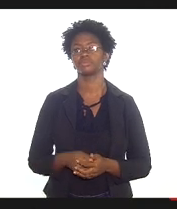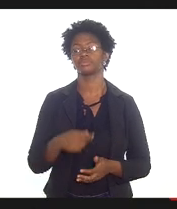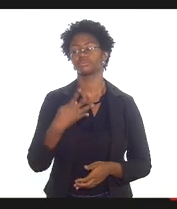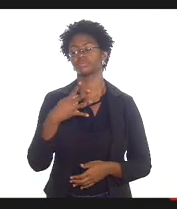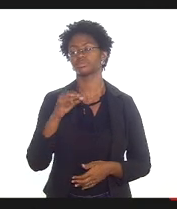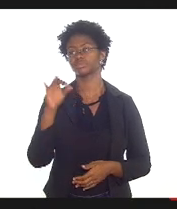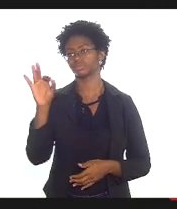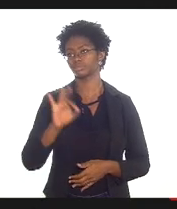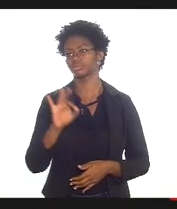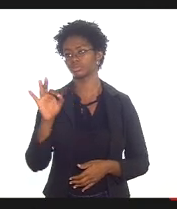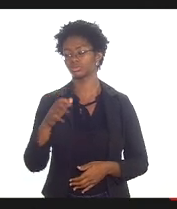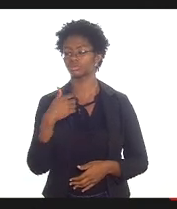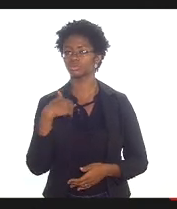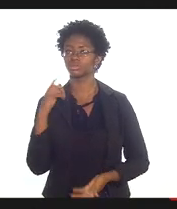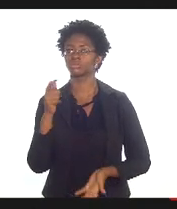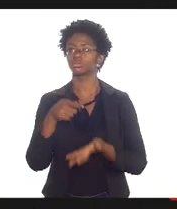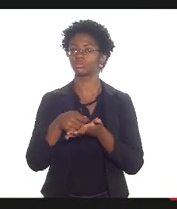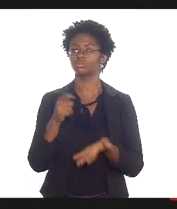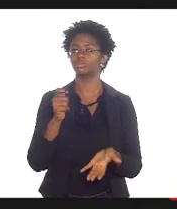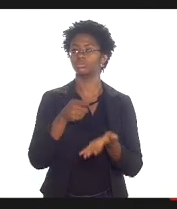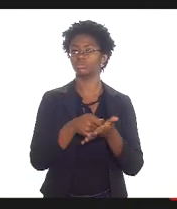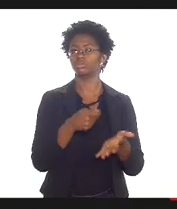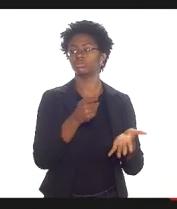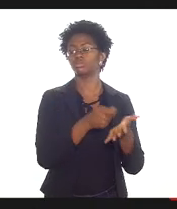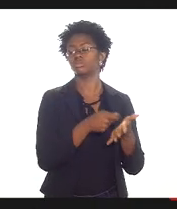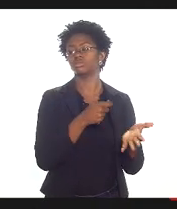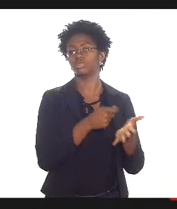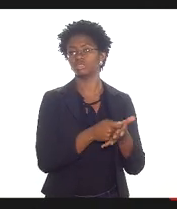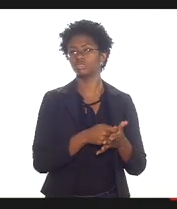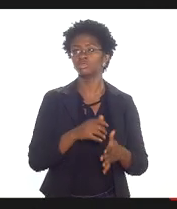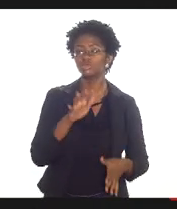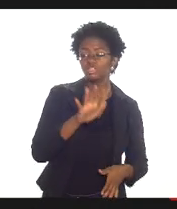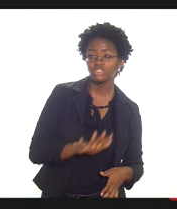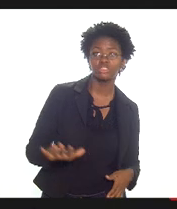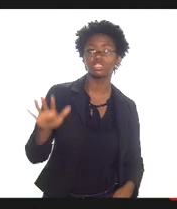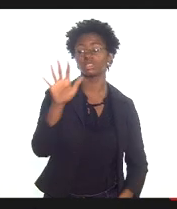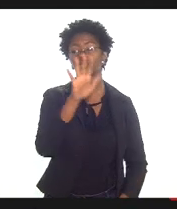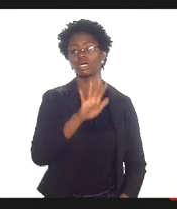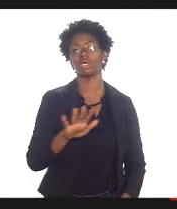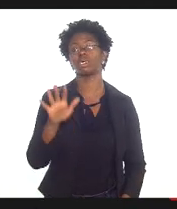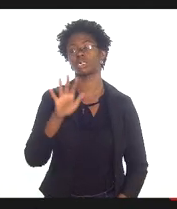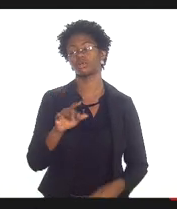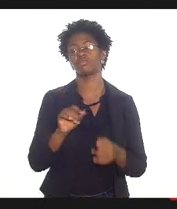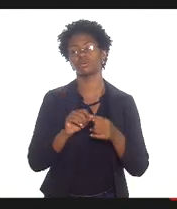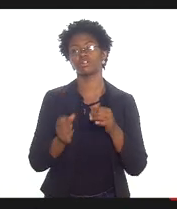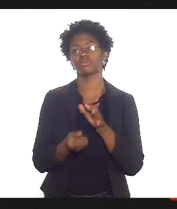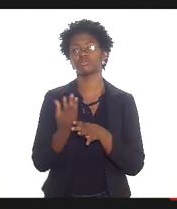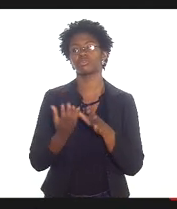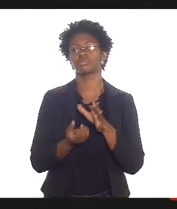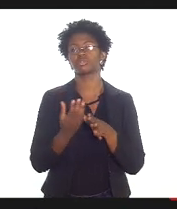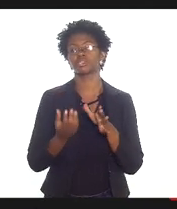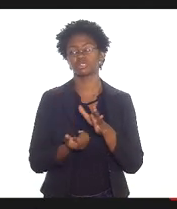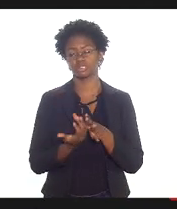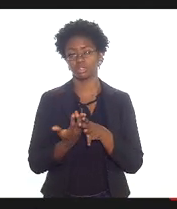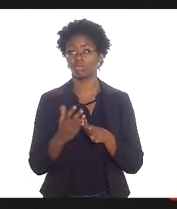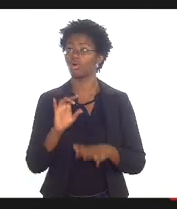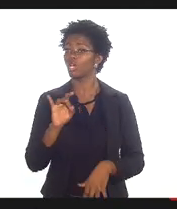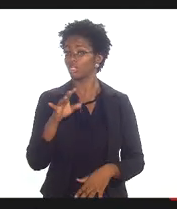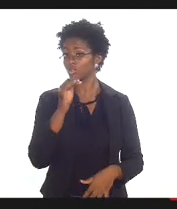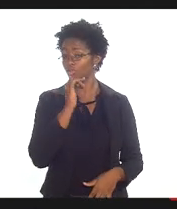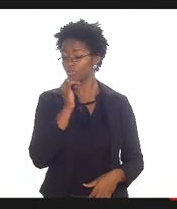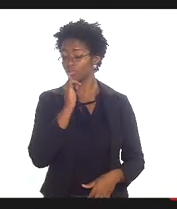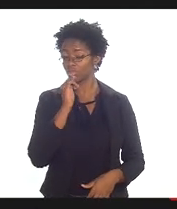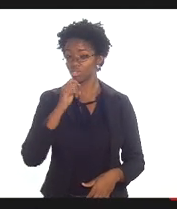40% eu estou gastando com despesas gerais para formar a produção bruta. Eu fiz isso para dar um exemplo